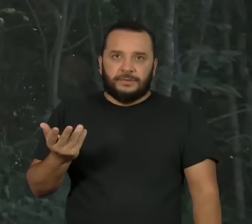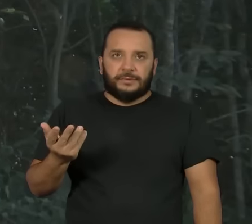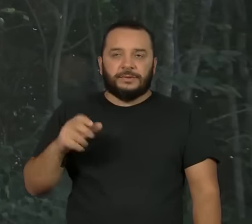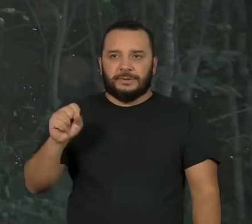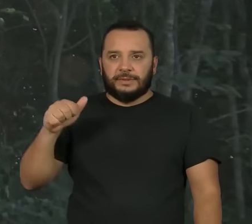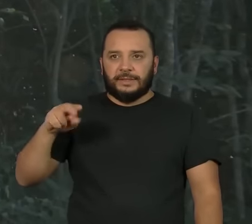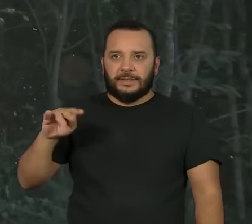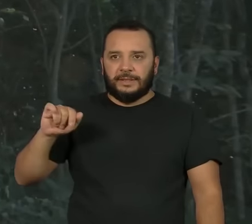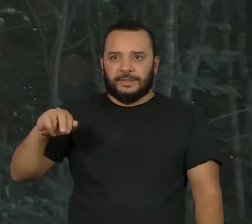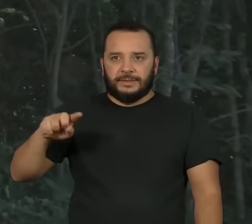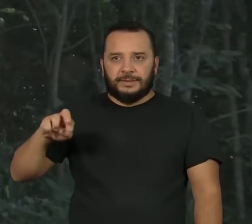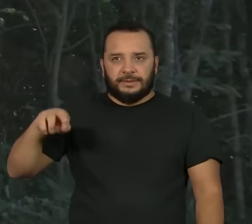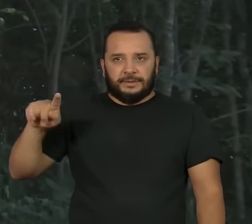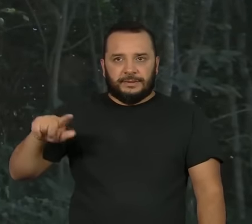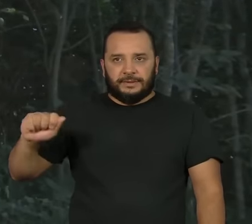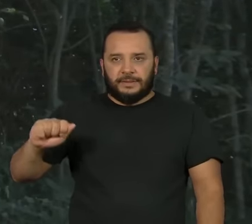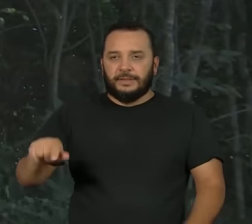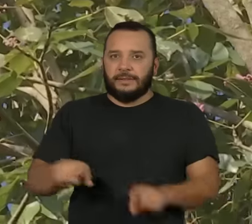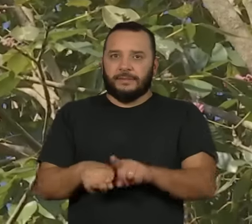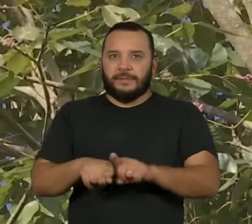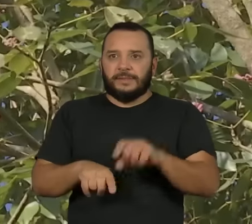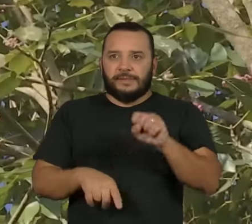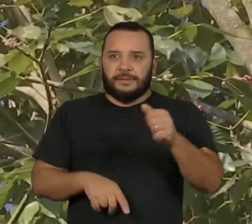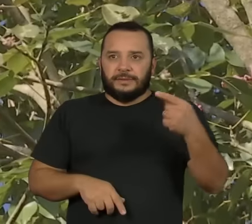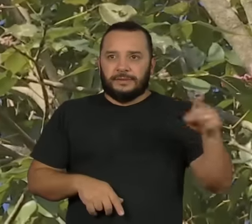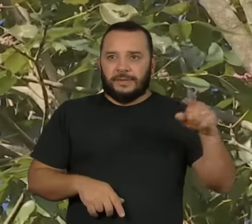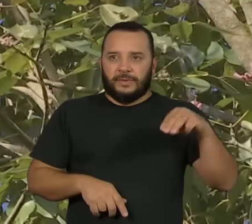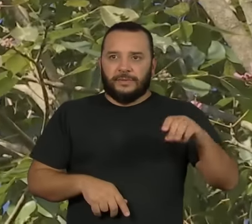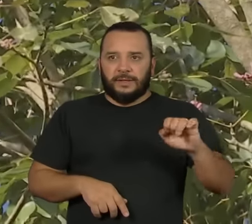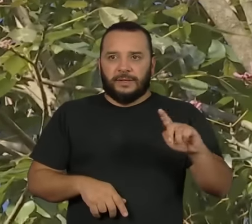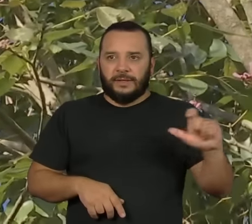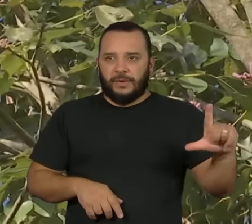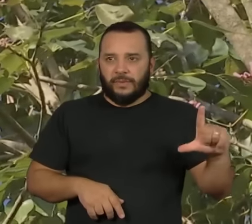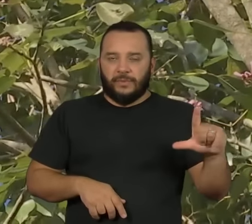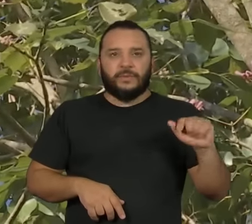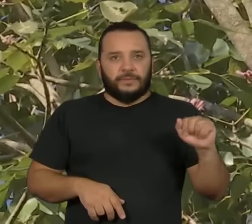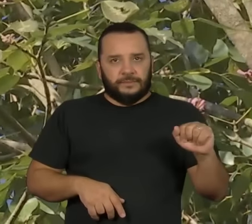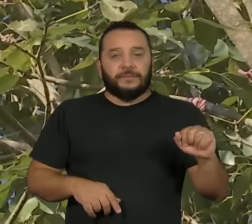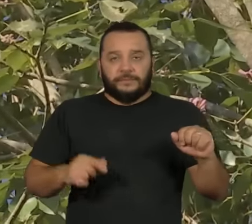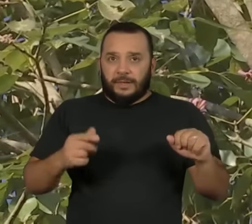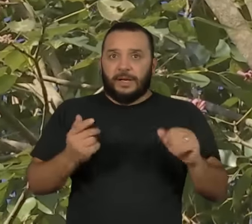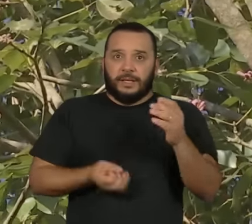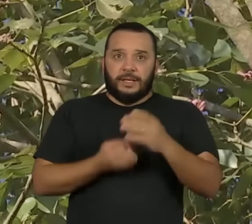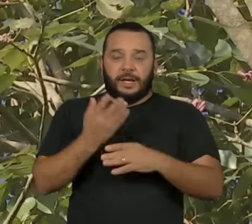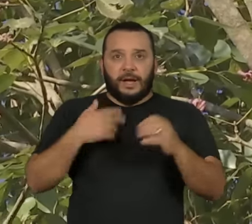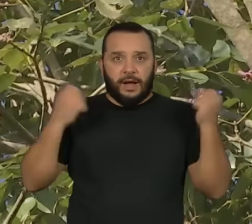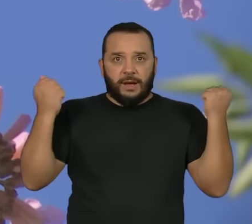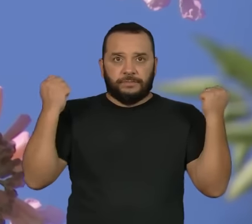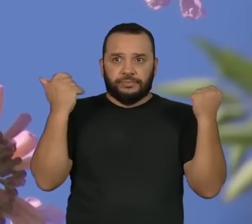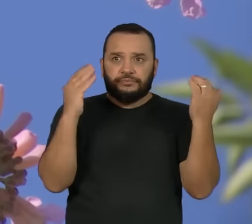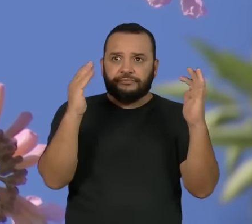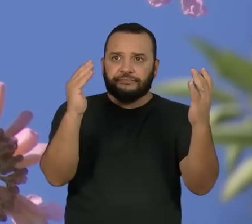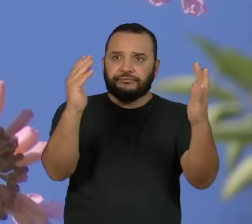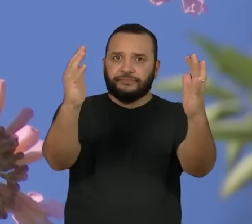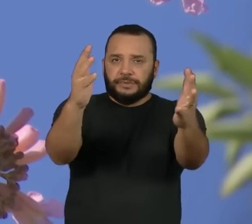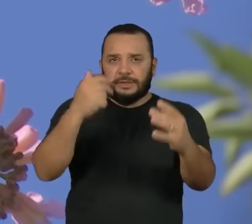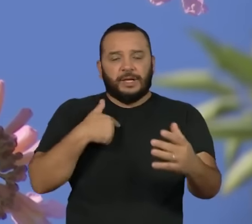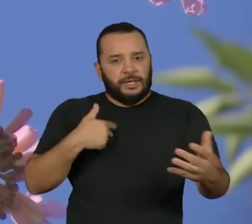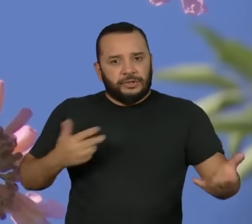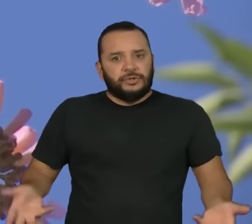Terezinha de Itaipú e São Miguel do Iguaçu. Então criar essa delimitação física do corredor. Estimular os proprietários